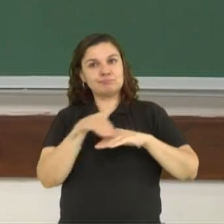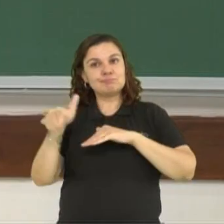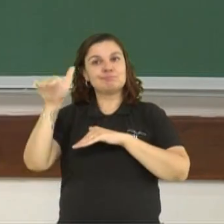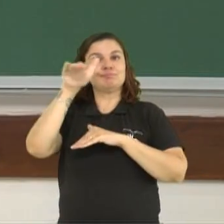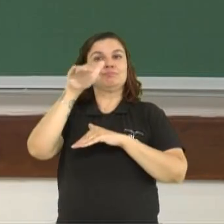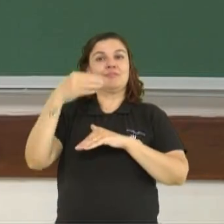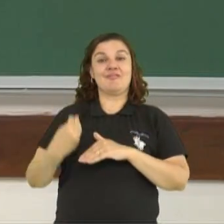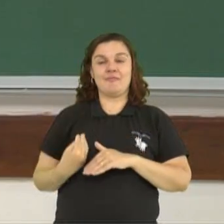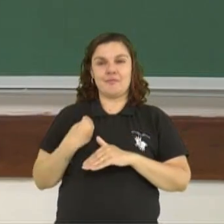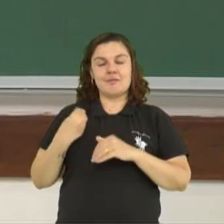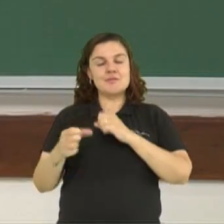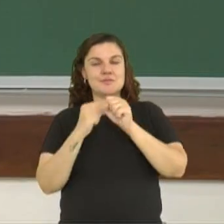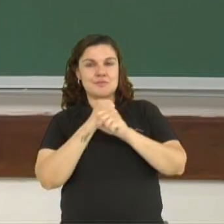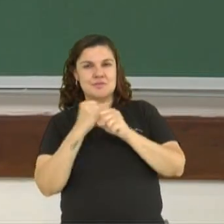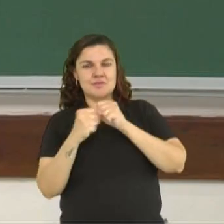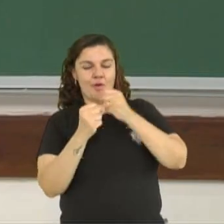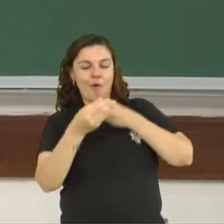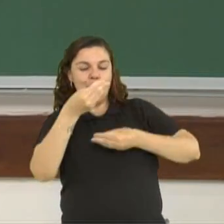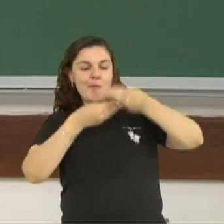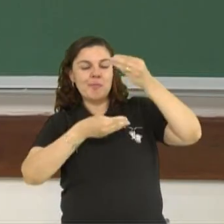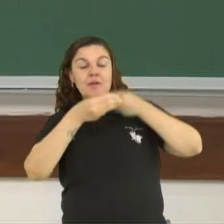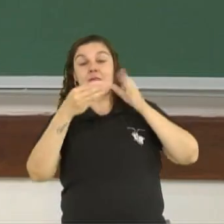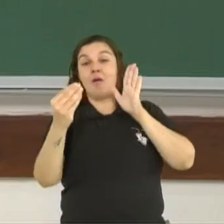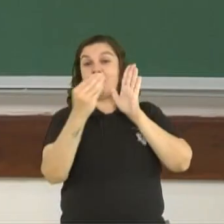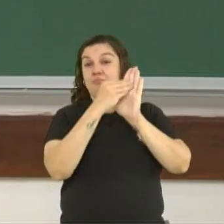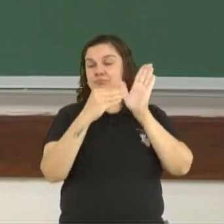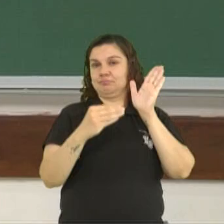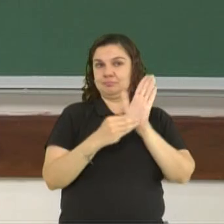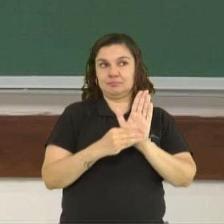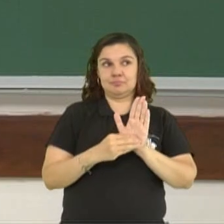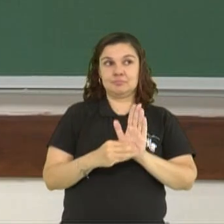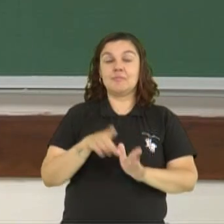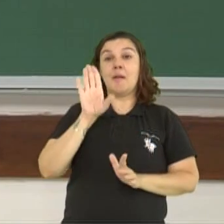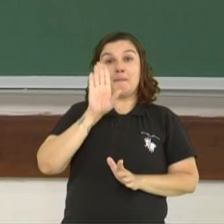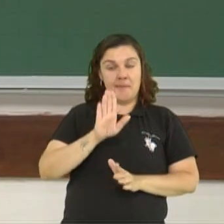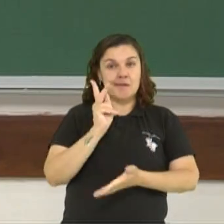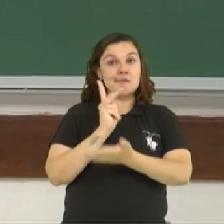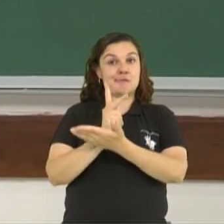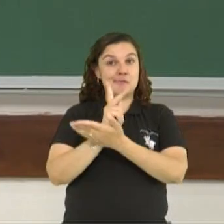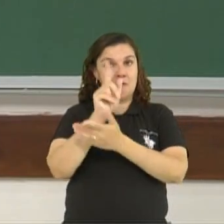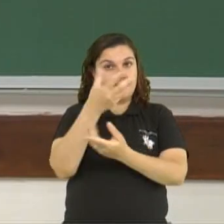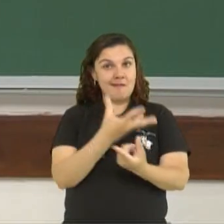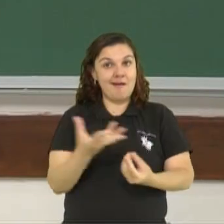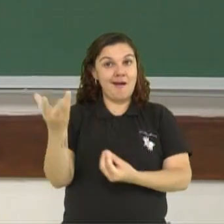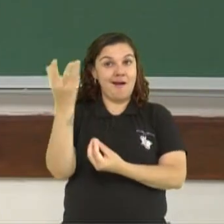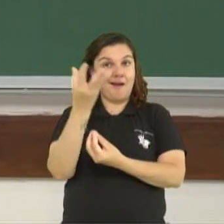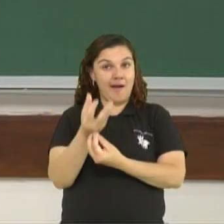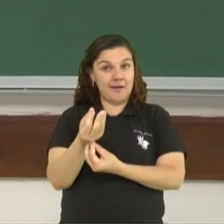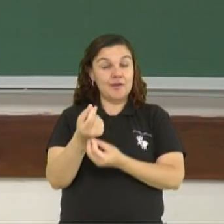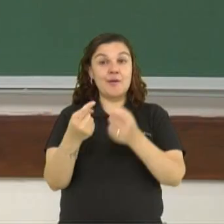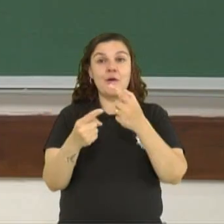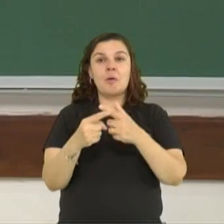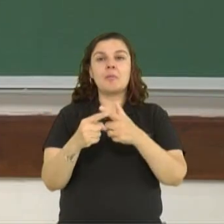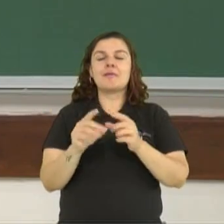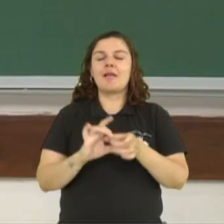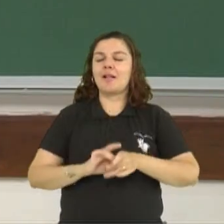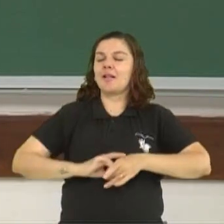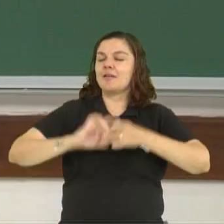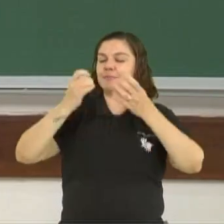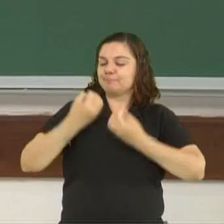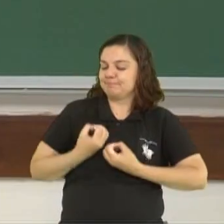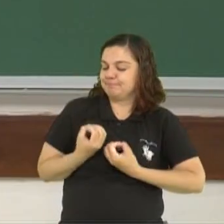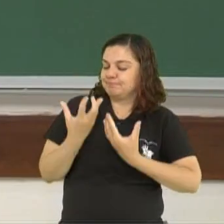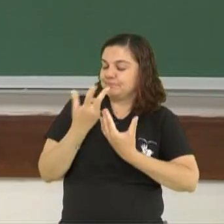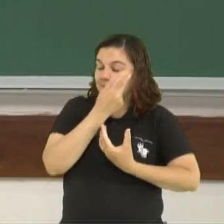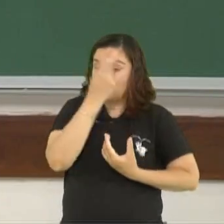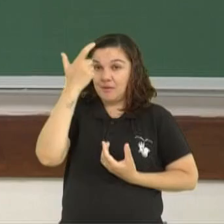com a vida social. Então era mais como um registro, mas ainda continua sendo arte, porque teve a livre expressão do